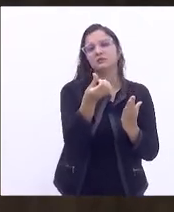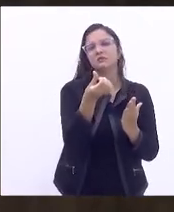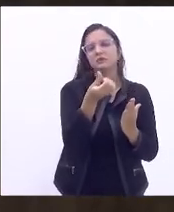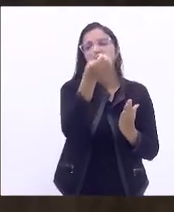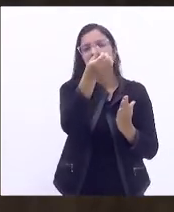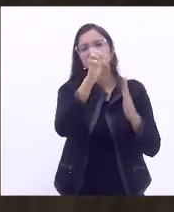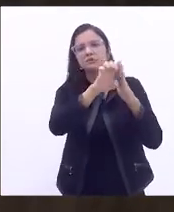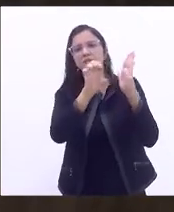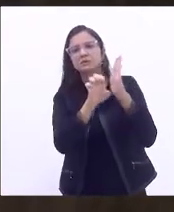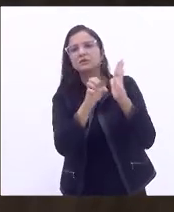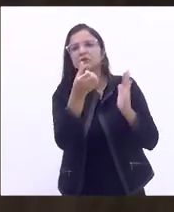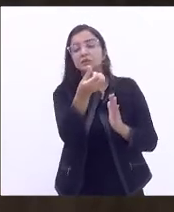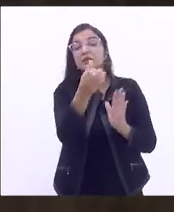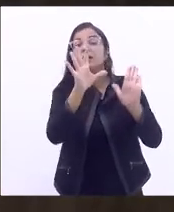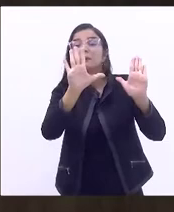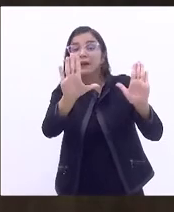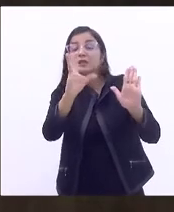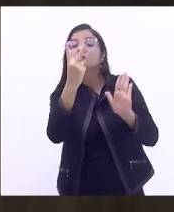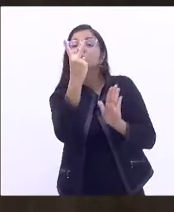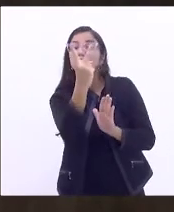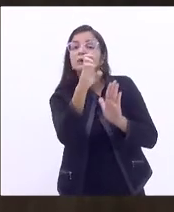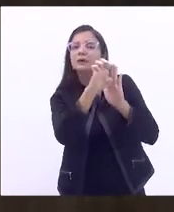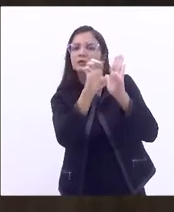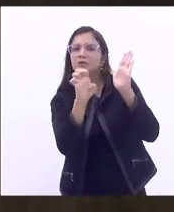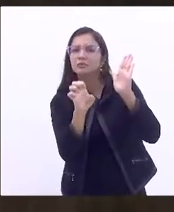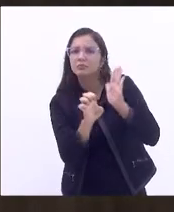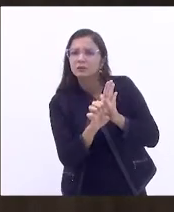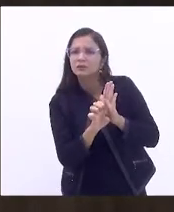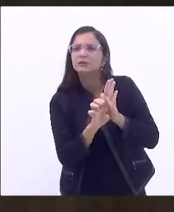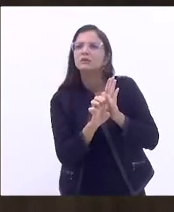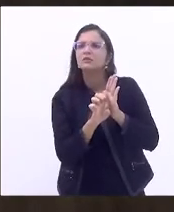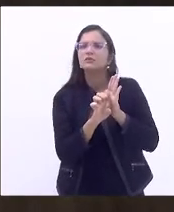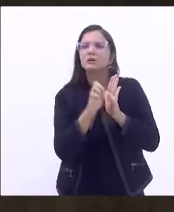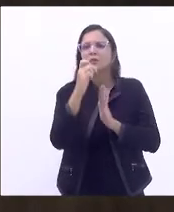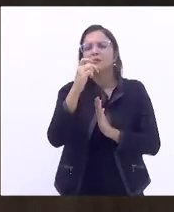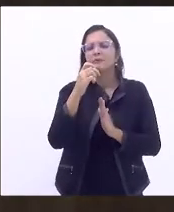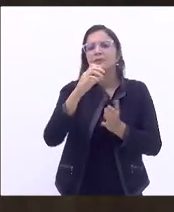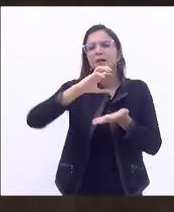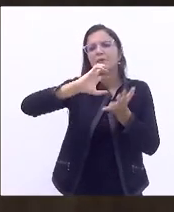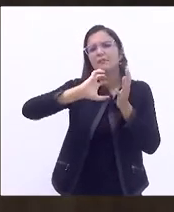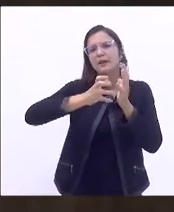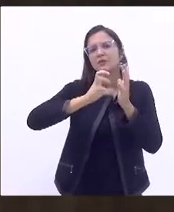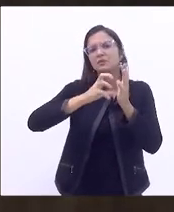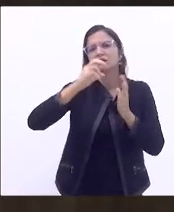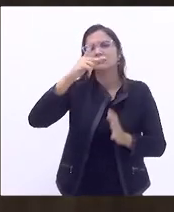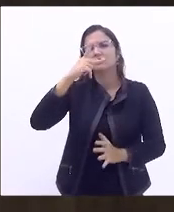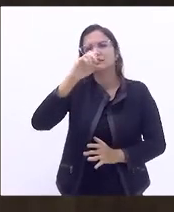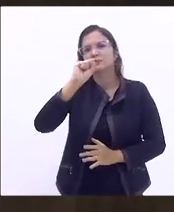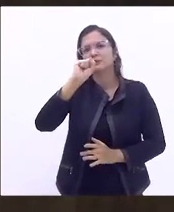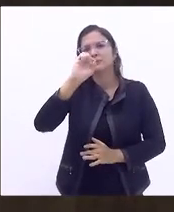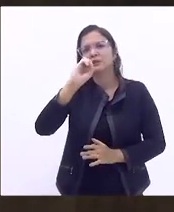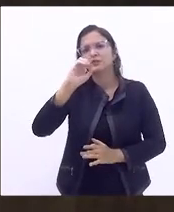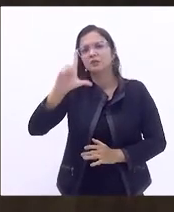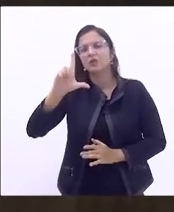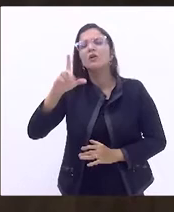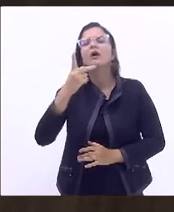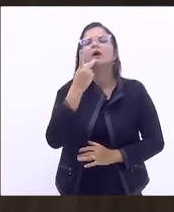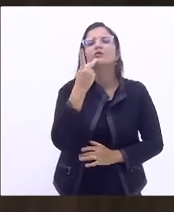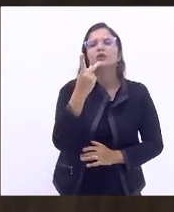sendo que 2 emendas, deputada, do PSOL, falam em